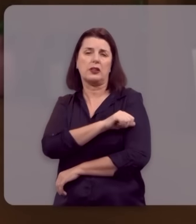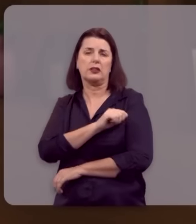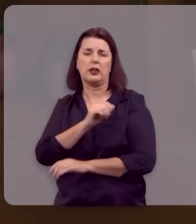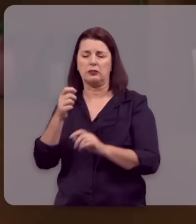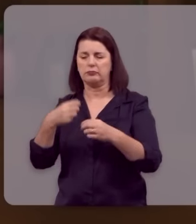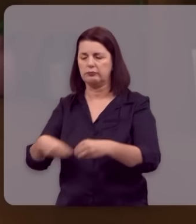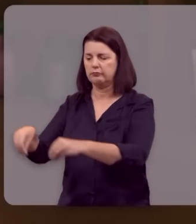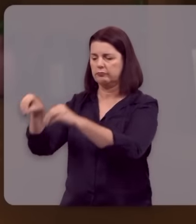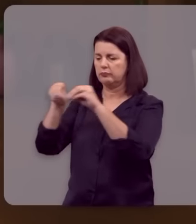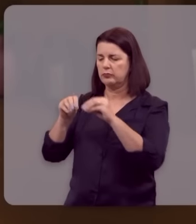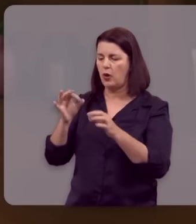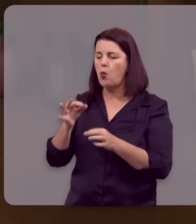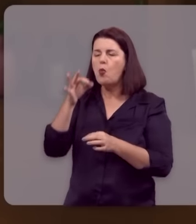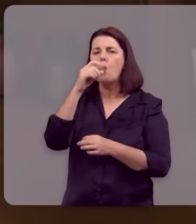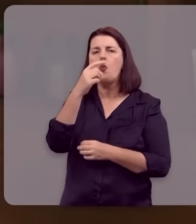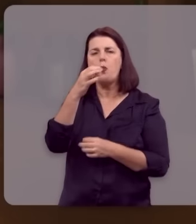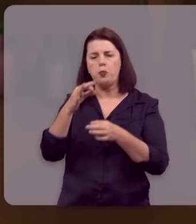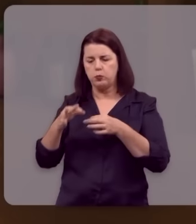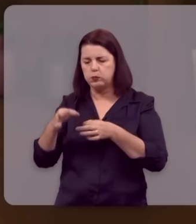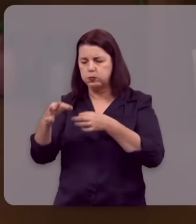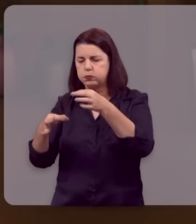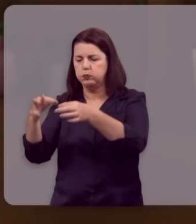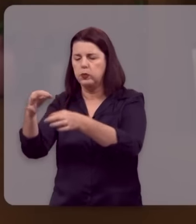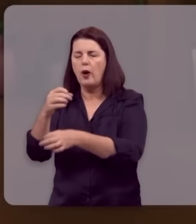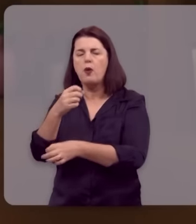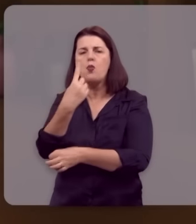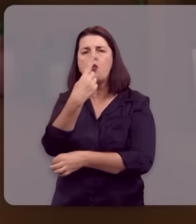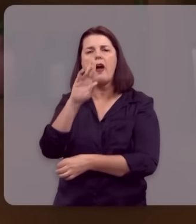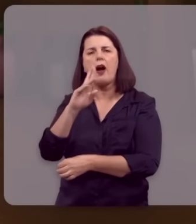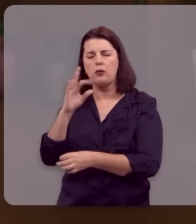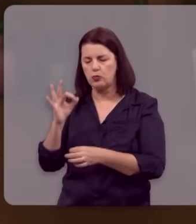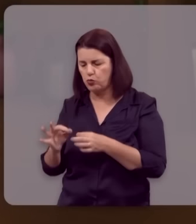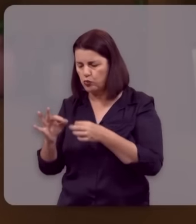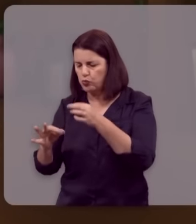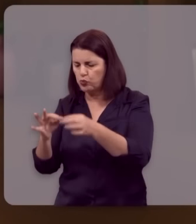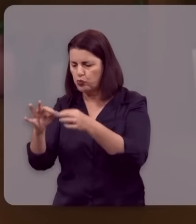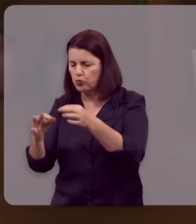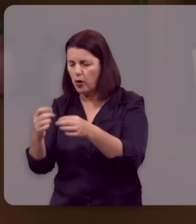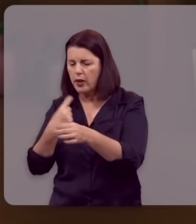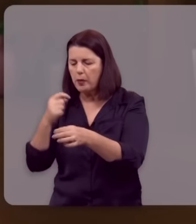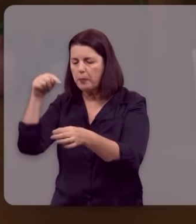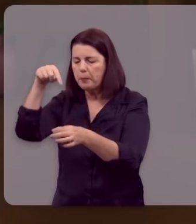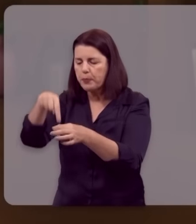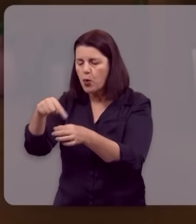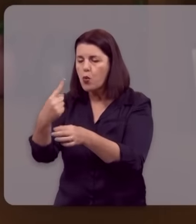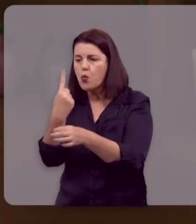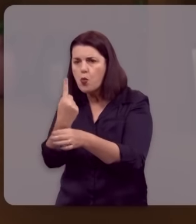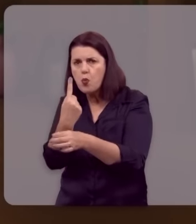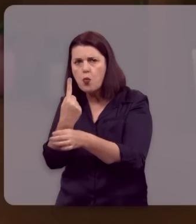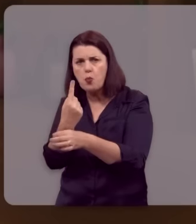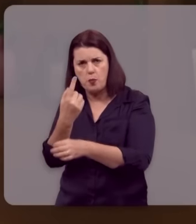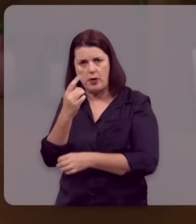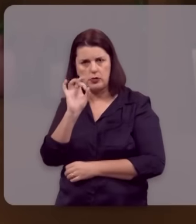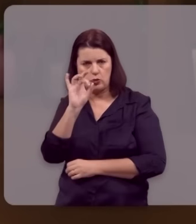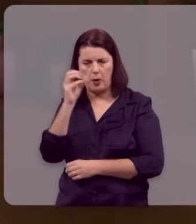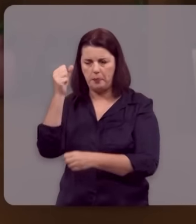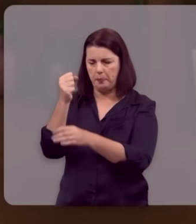cobrisse todo esse estado com moedas de um real e marcasse uma dessas moedas e vendasse uma